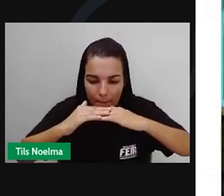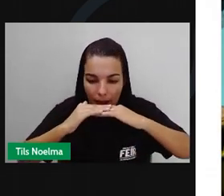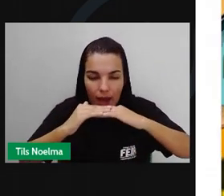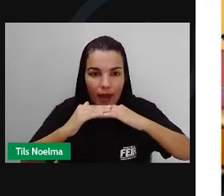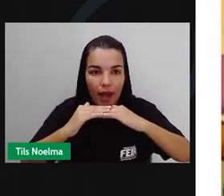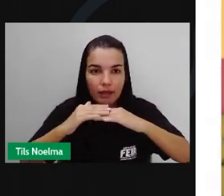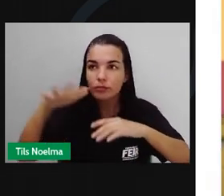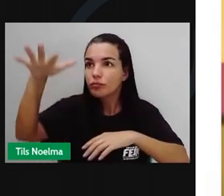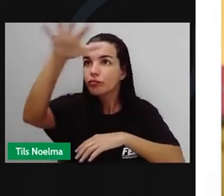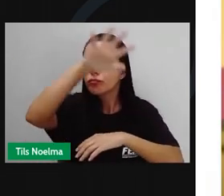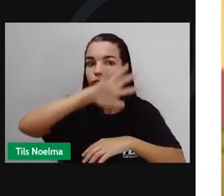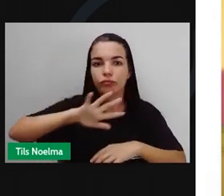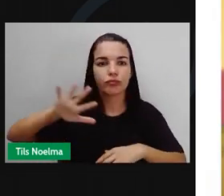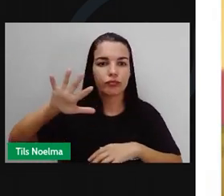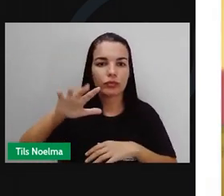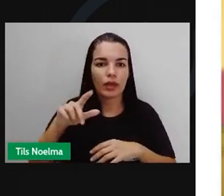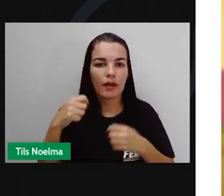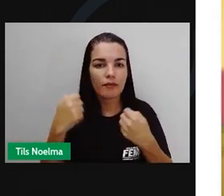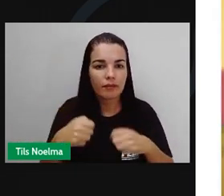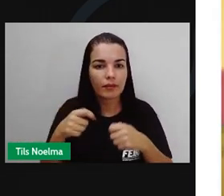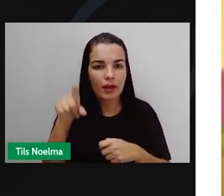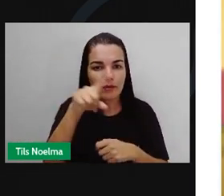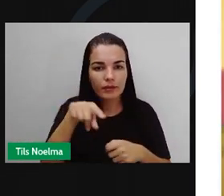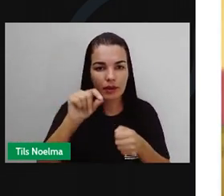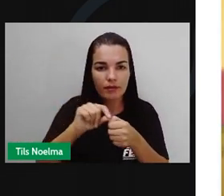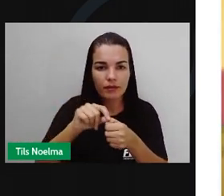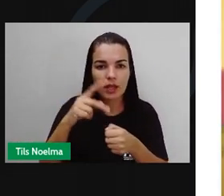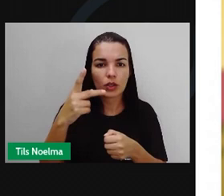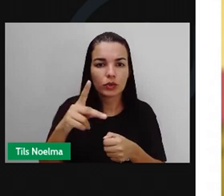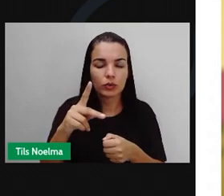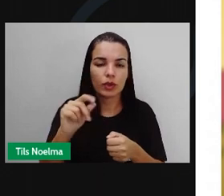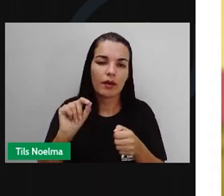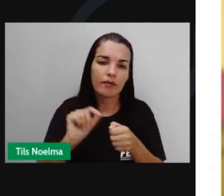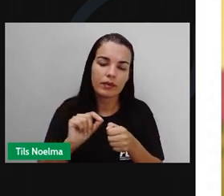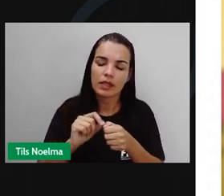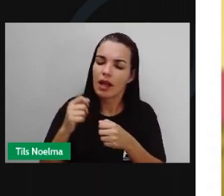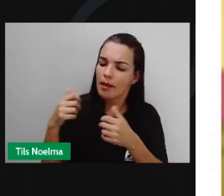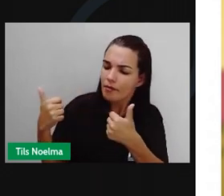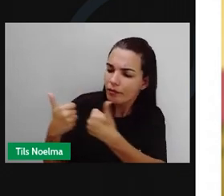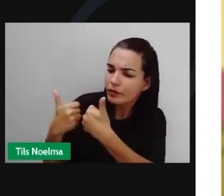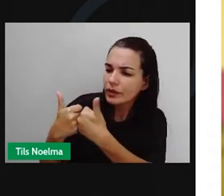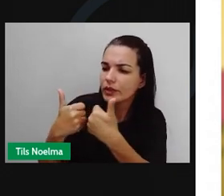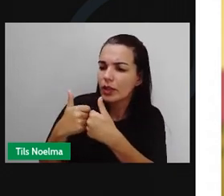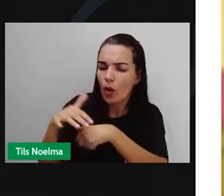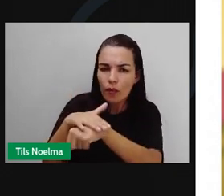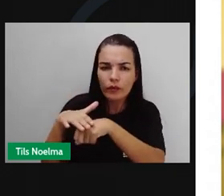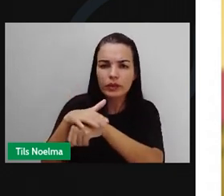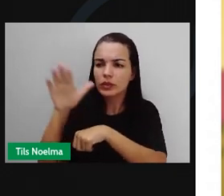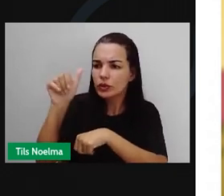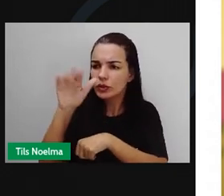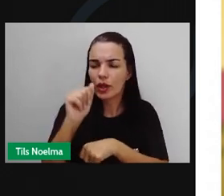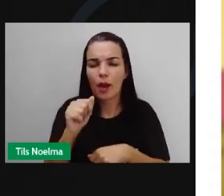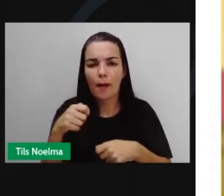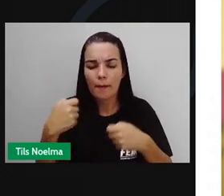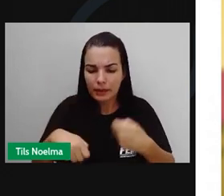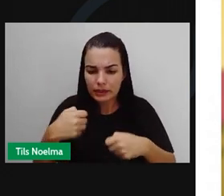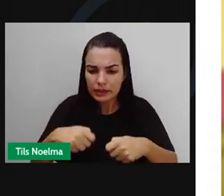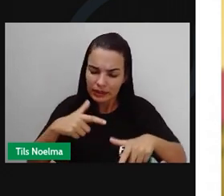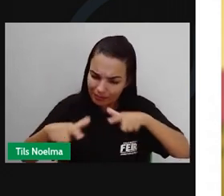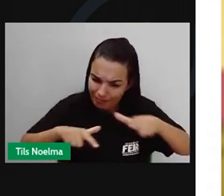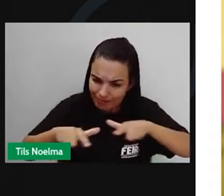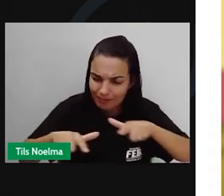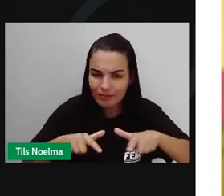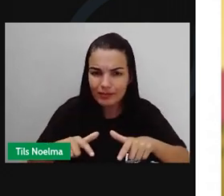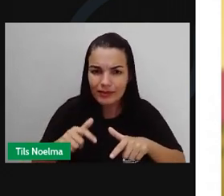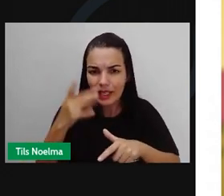tempo. Faça a sua parte. Cobre dos seus vizinhos e do poder público ações contra o mosquito da